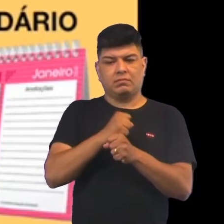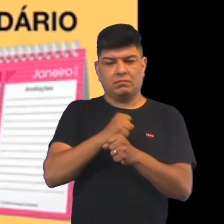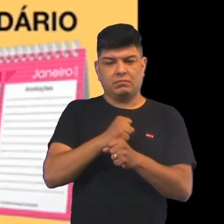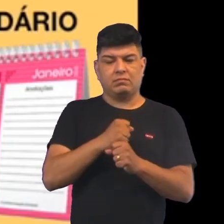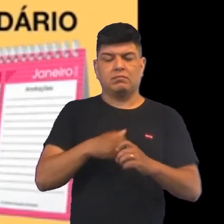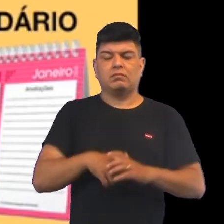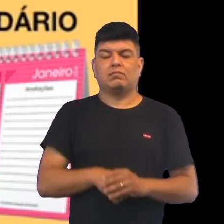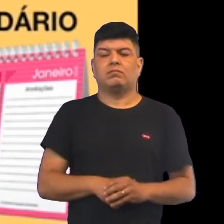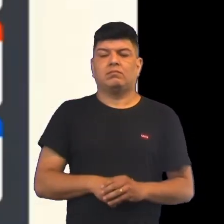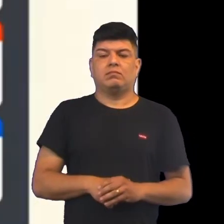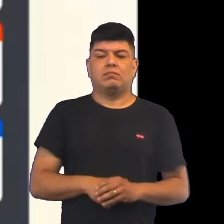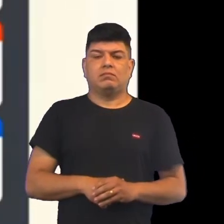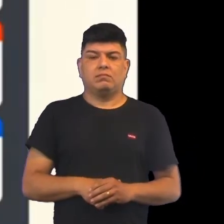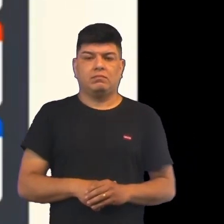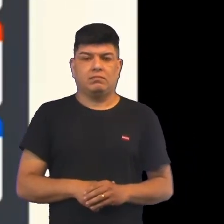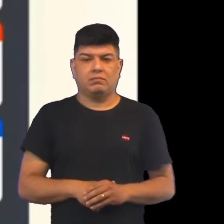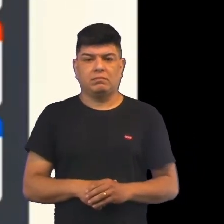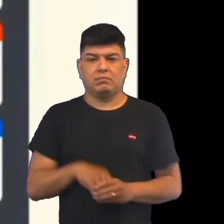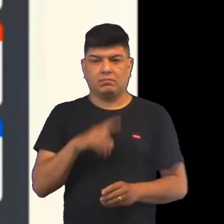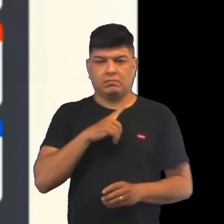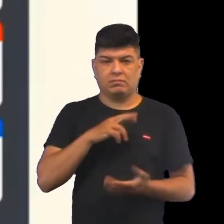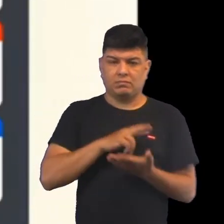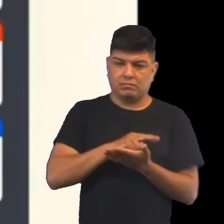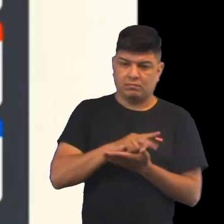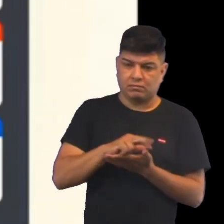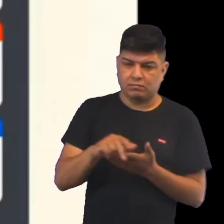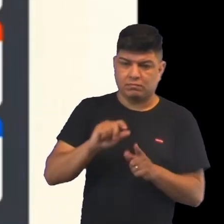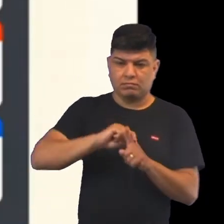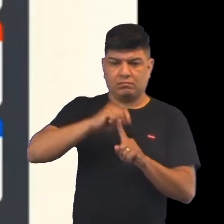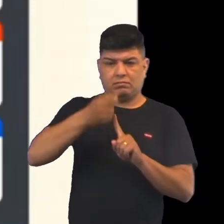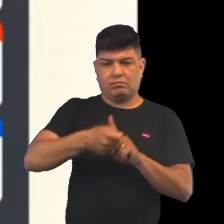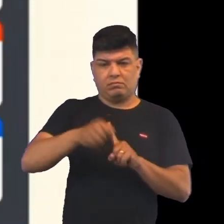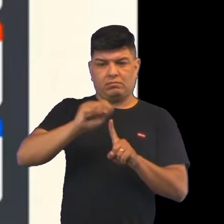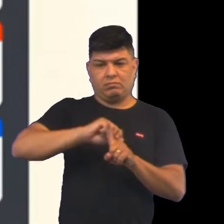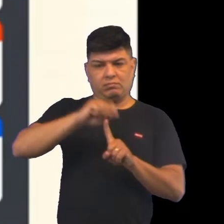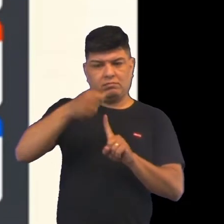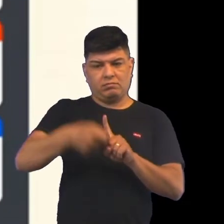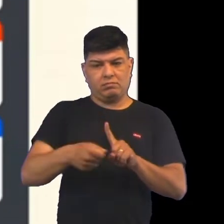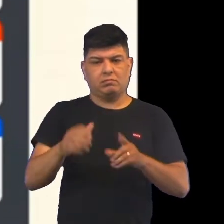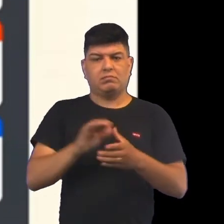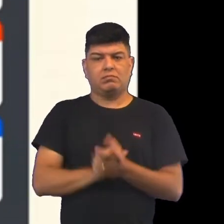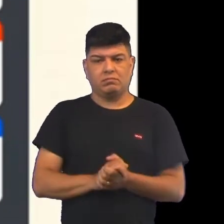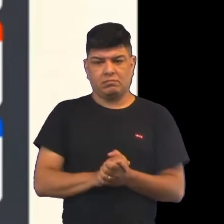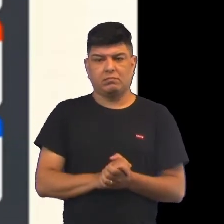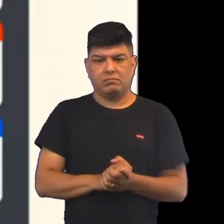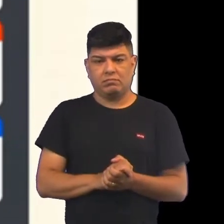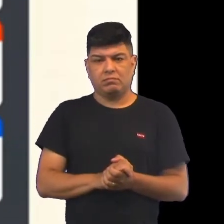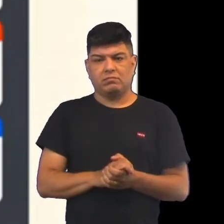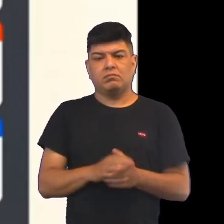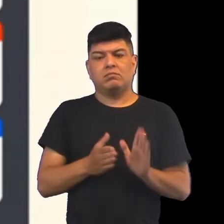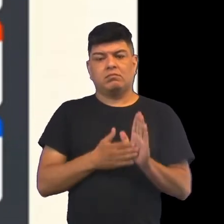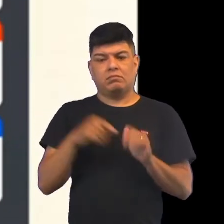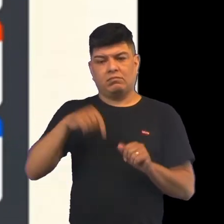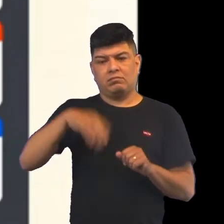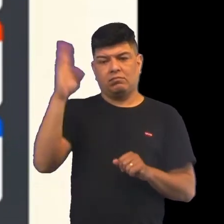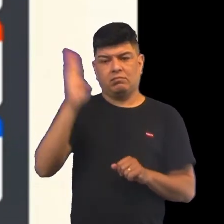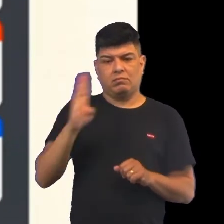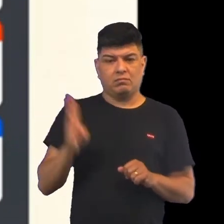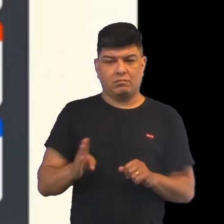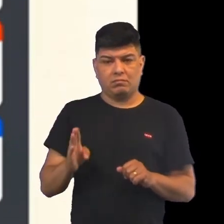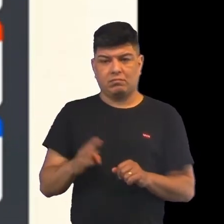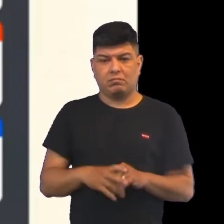anos. Existem diferentes tipos de calendário. O adotado oficialmente no Brasil é o